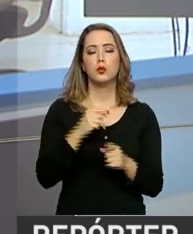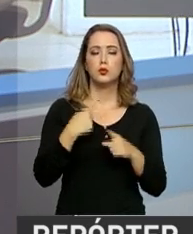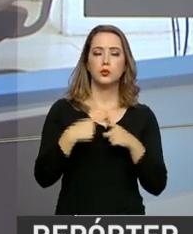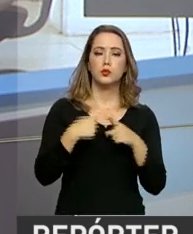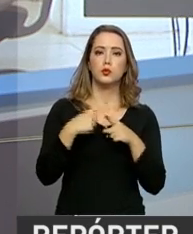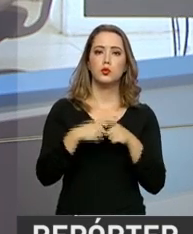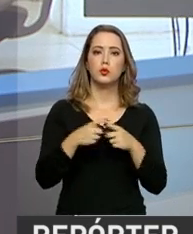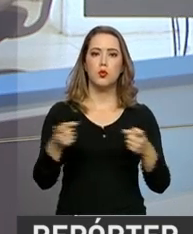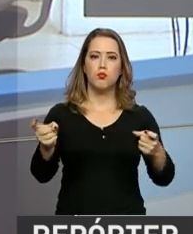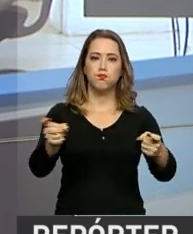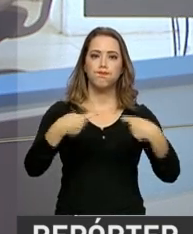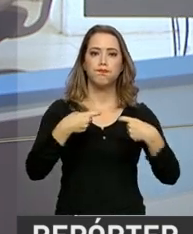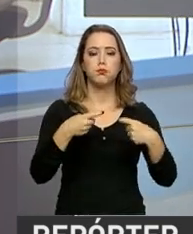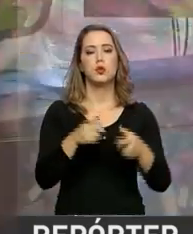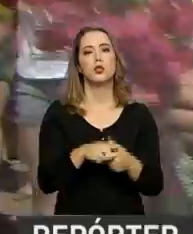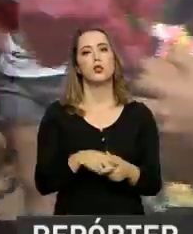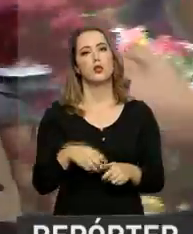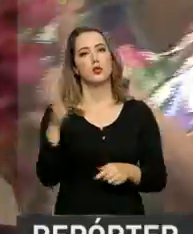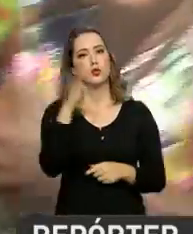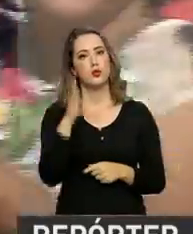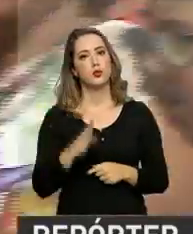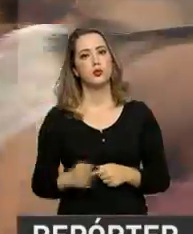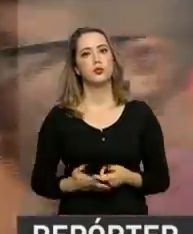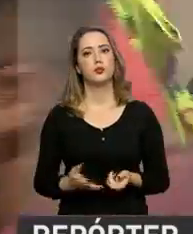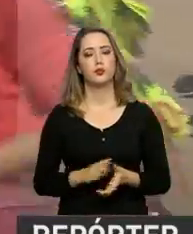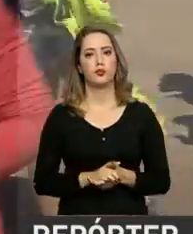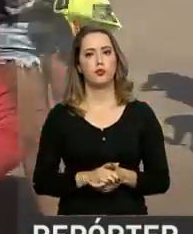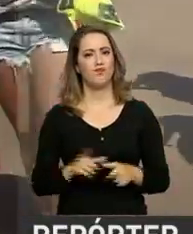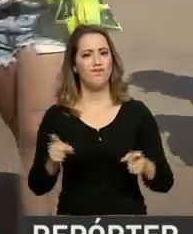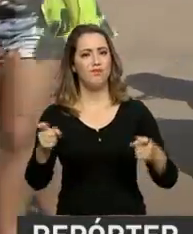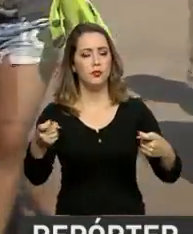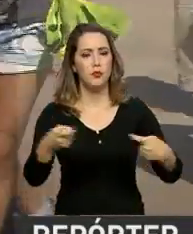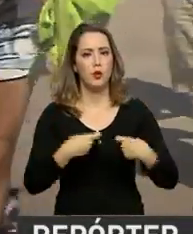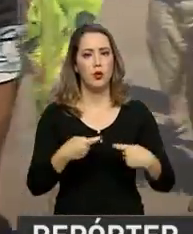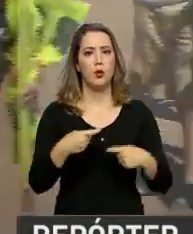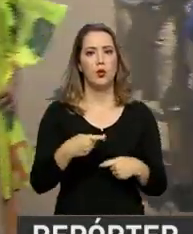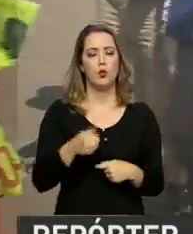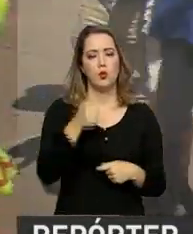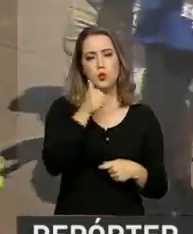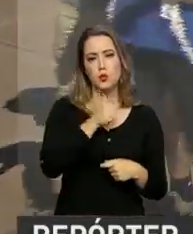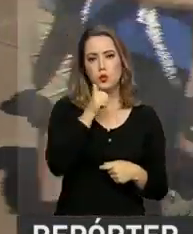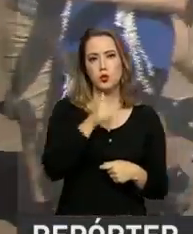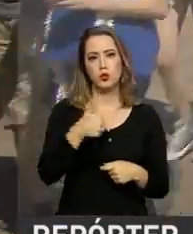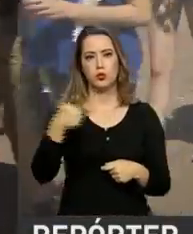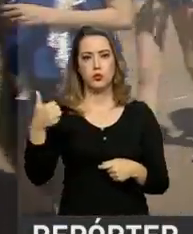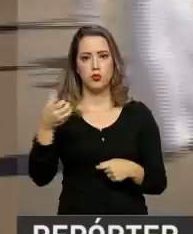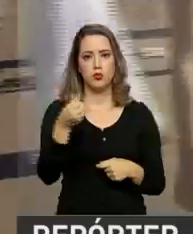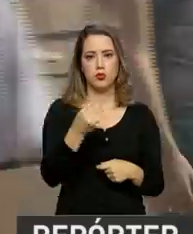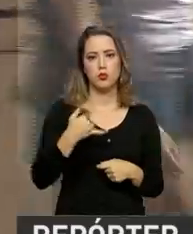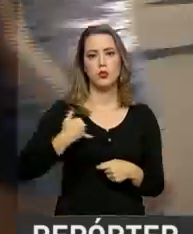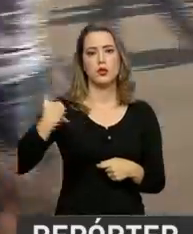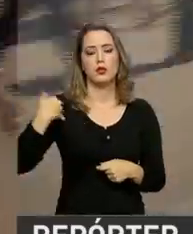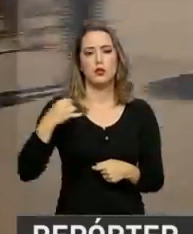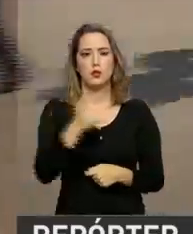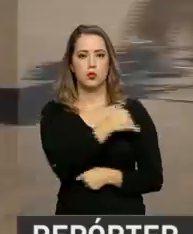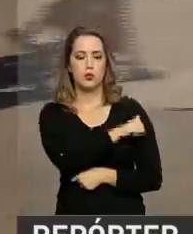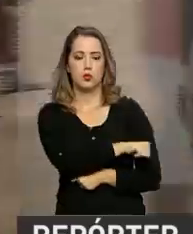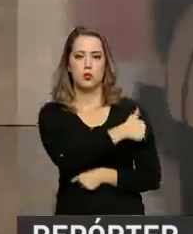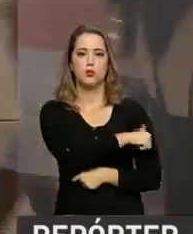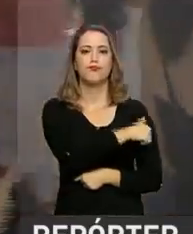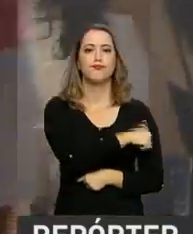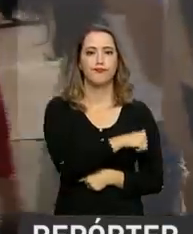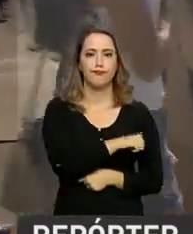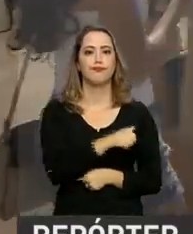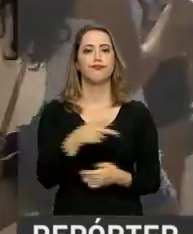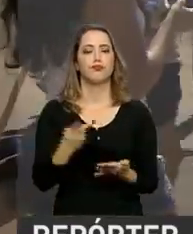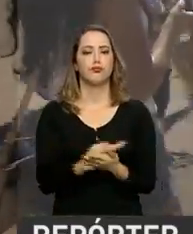estupros no país o estupro coletivo da adolescente de 16 anos no Rio de Janeiro foi o motivo da Marcha das